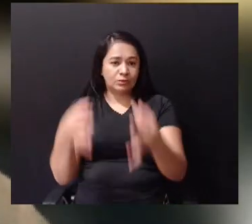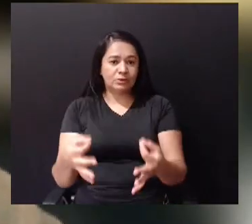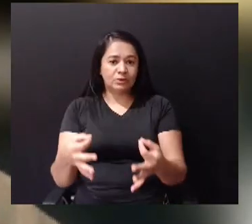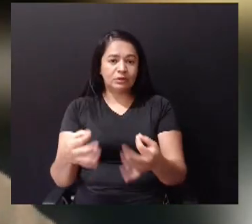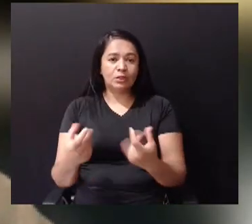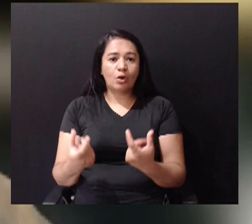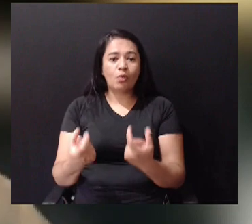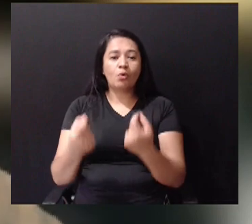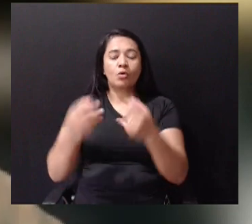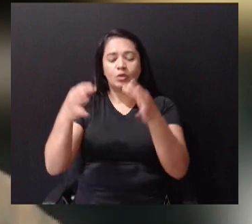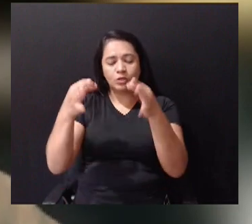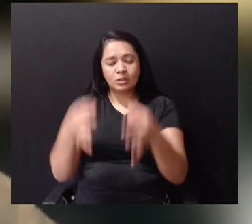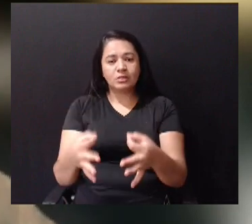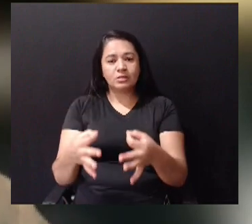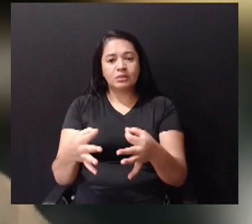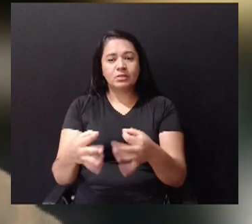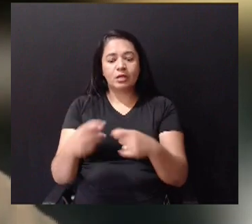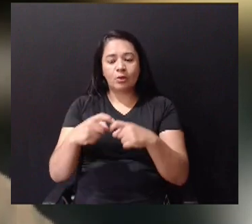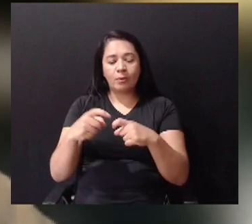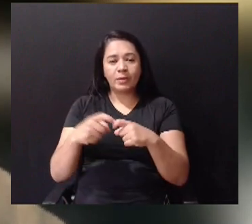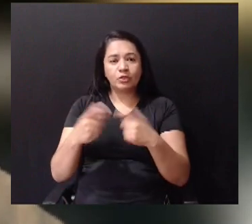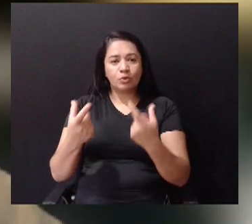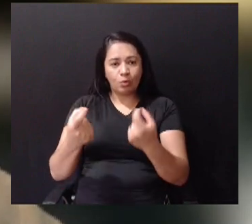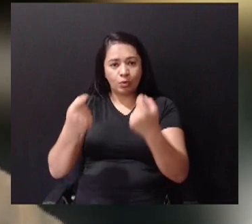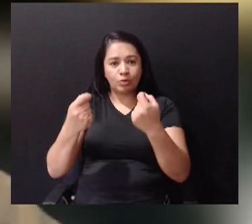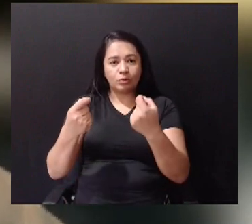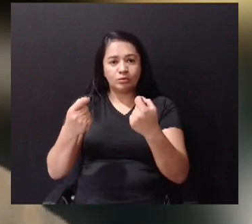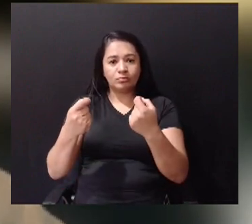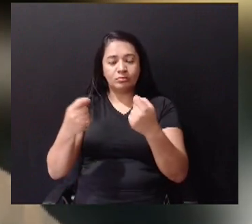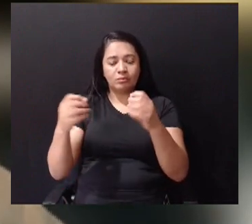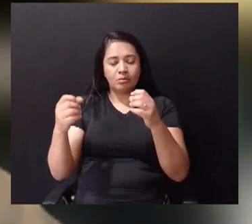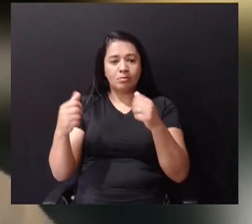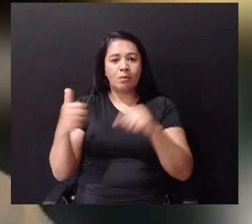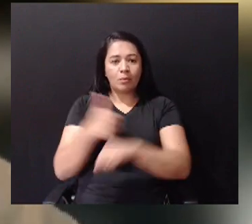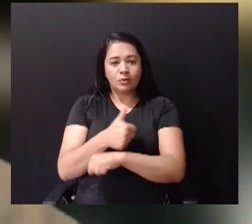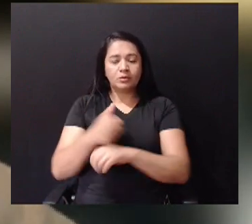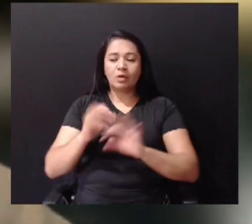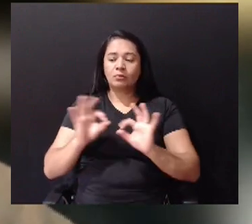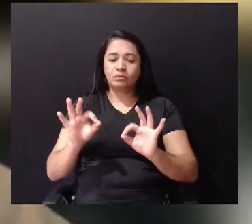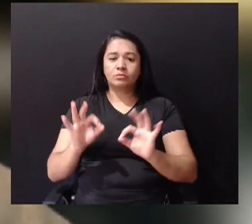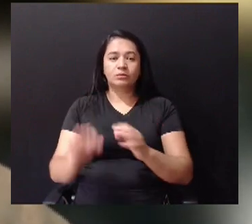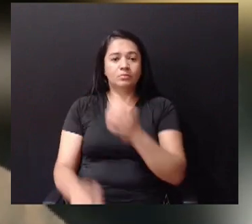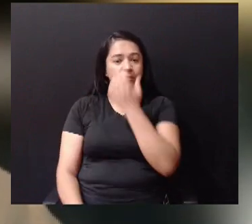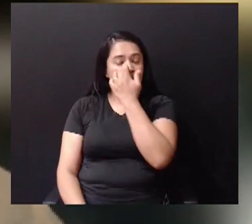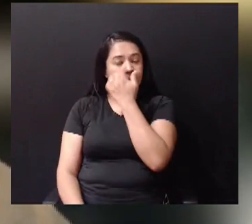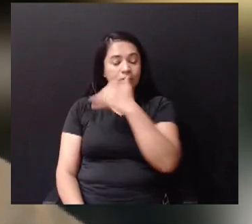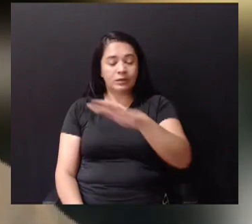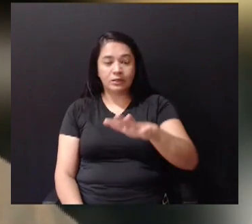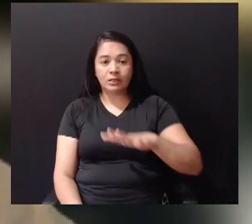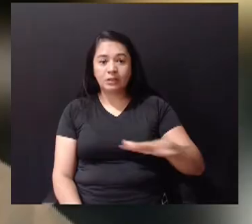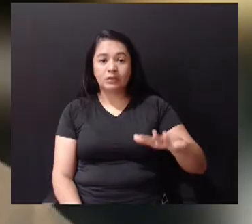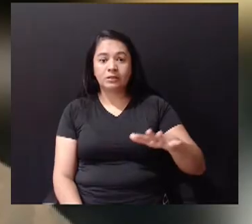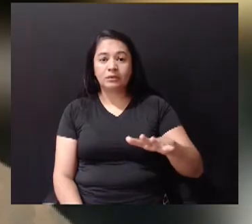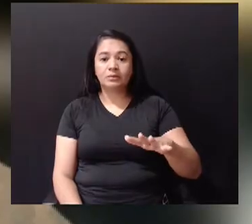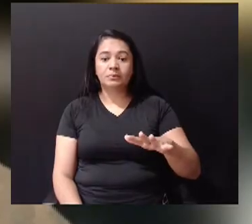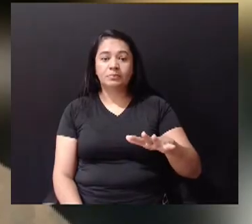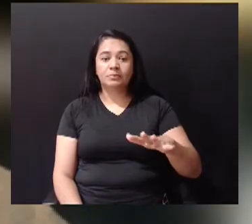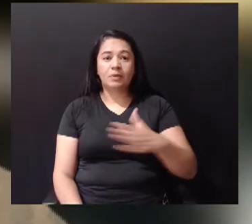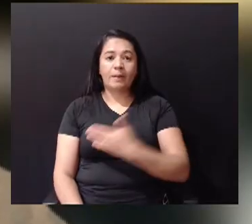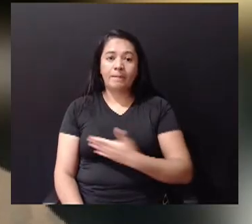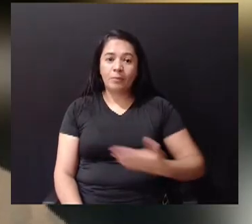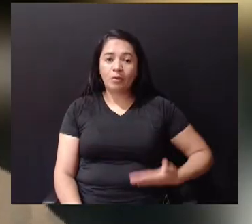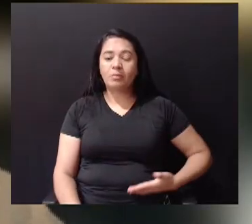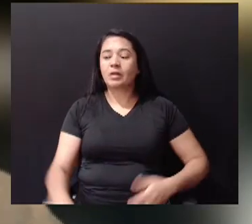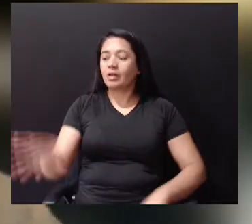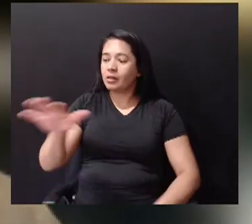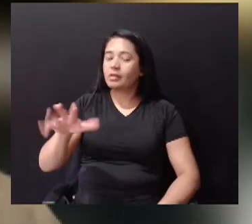que esteja preparado para oferecer tudo que existe nesse momento, tanto na esfera, como eu coloco, pública e privada, e a gente tem